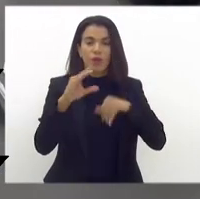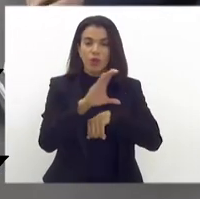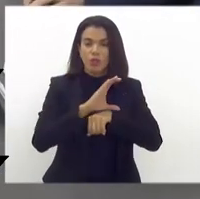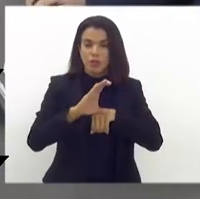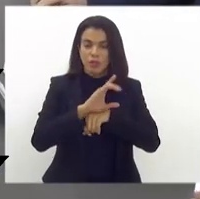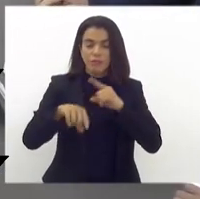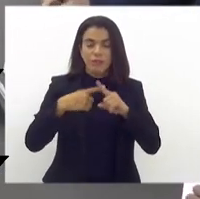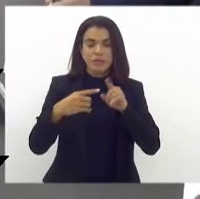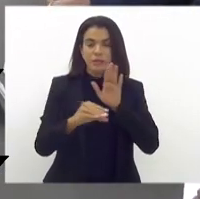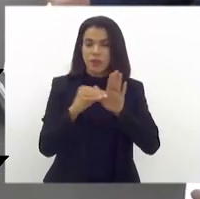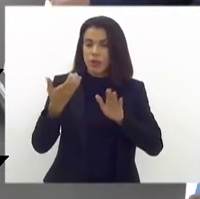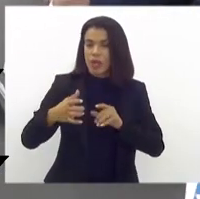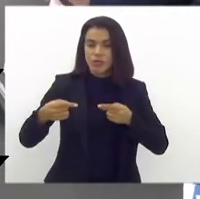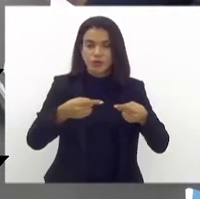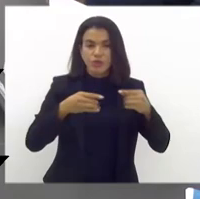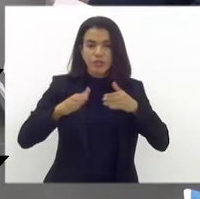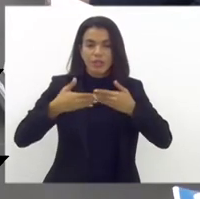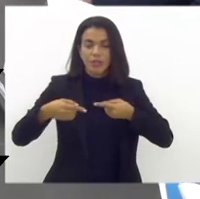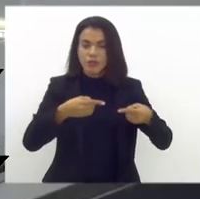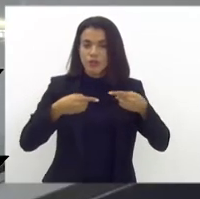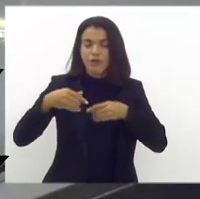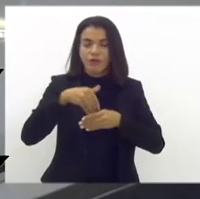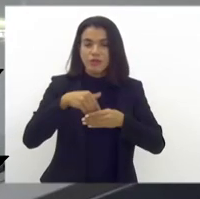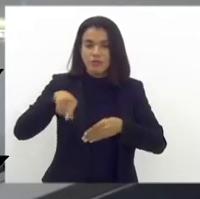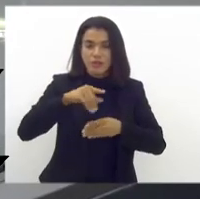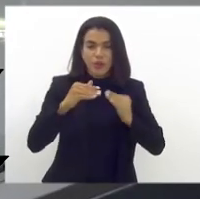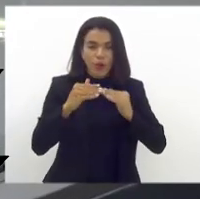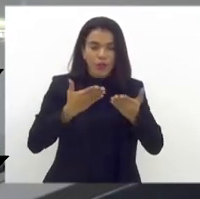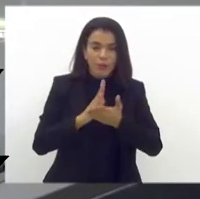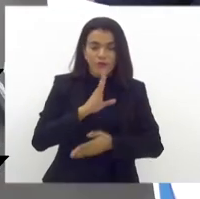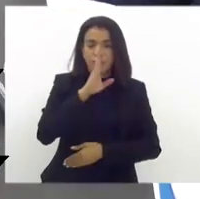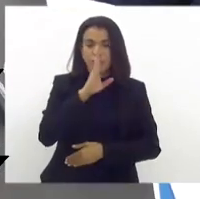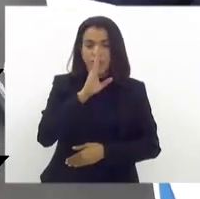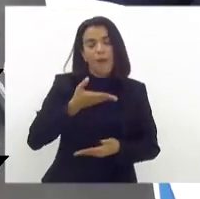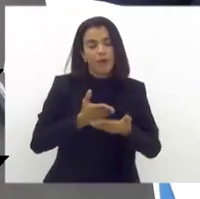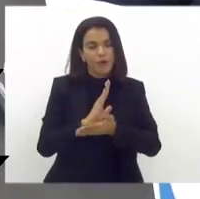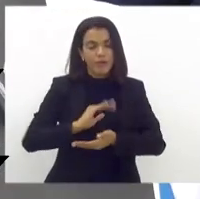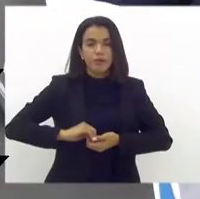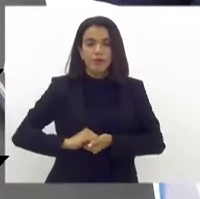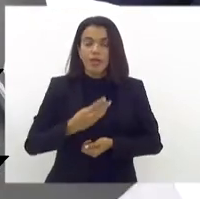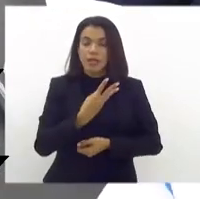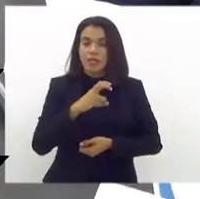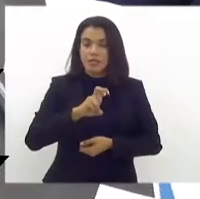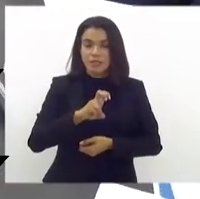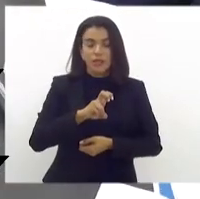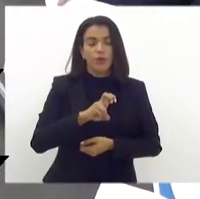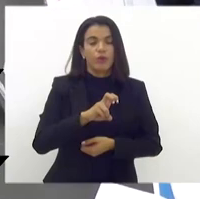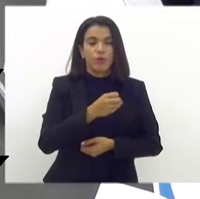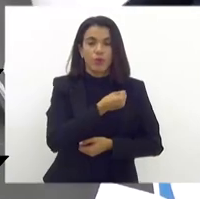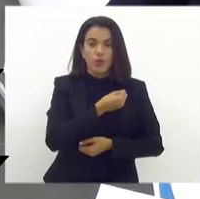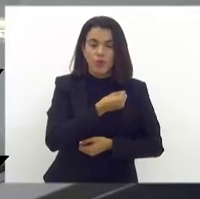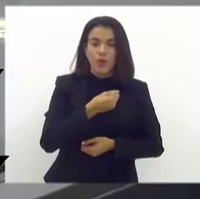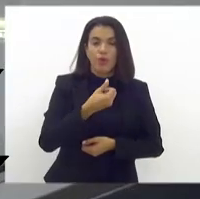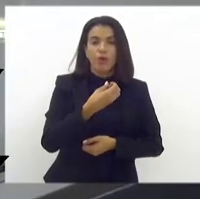Em discussão. Não havendo quem queira discutir, encerrada a discussão. Em votação, senhores que aprovam, permaneçam como estão. Aprovado, 35 da pauta, projeto de relatoria, deputada